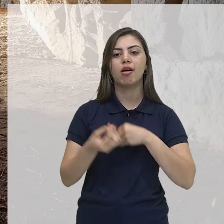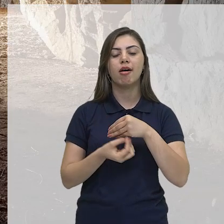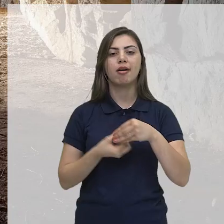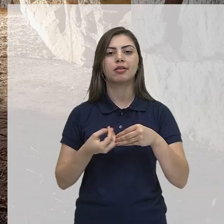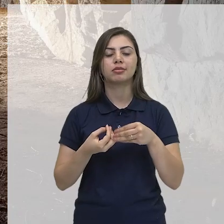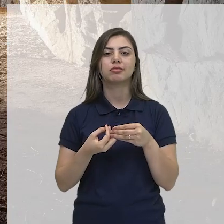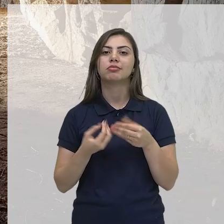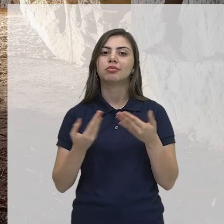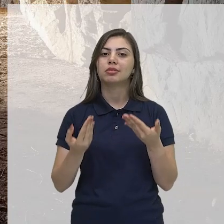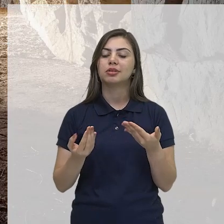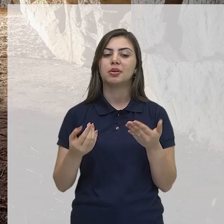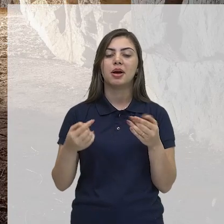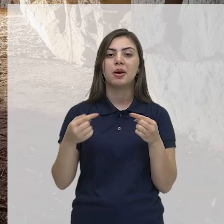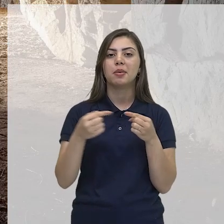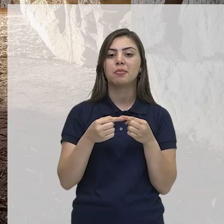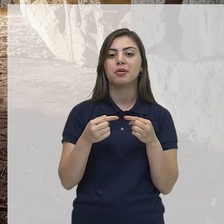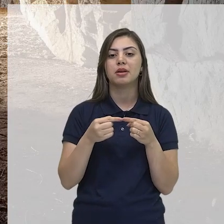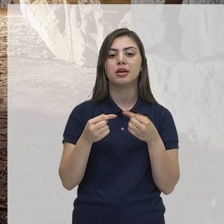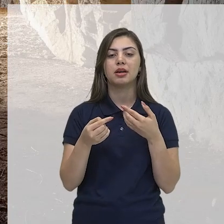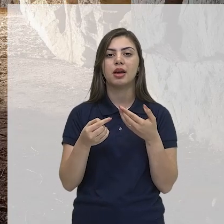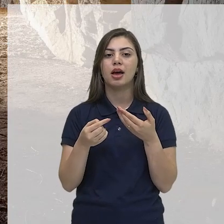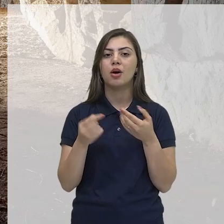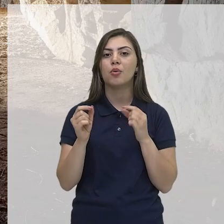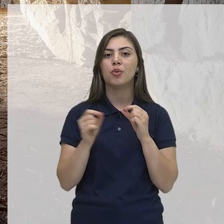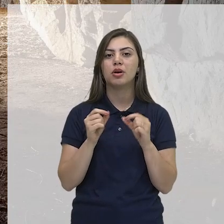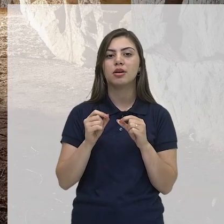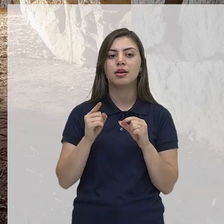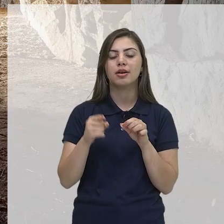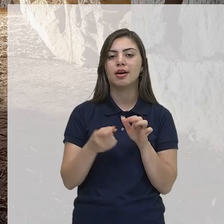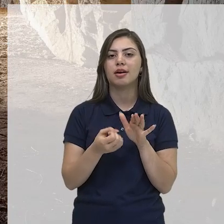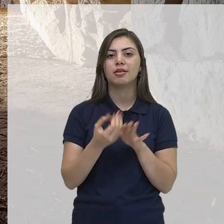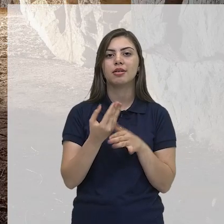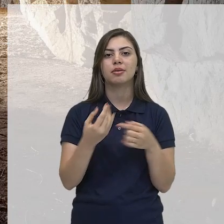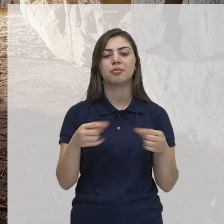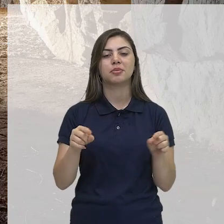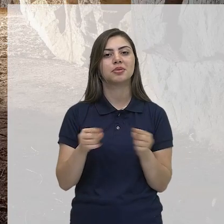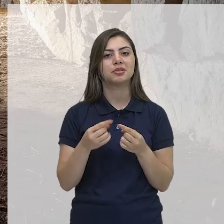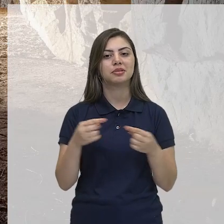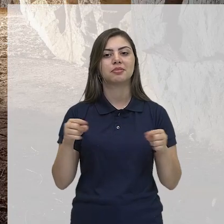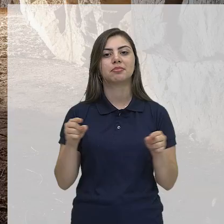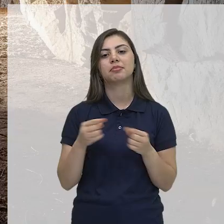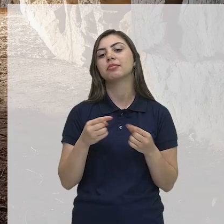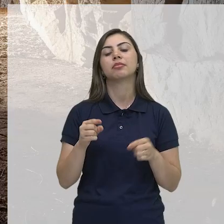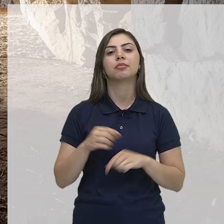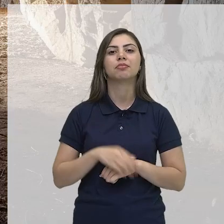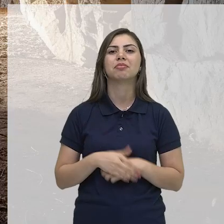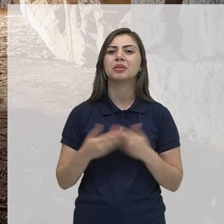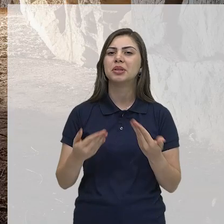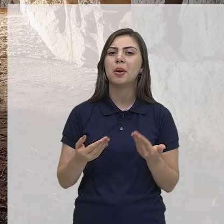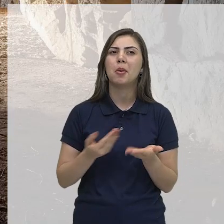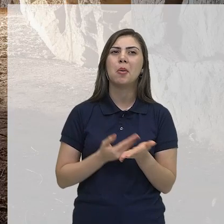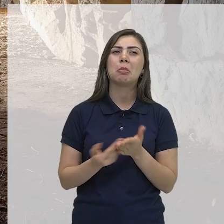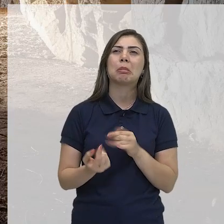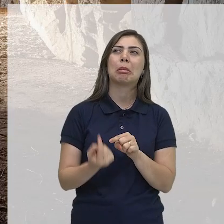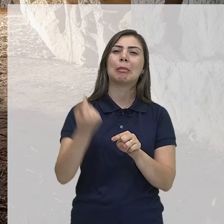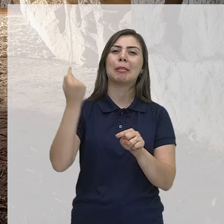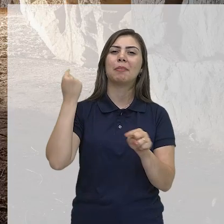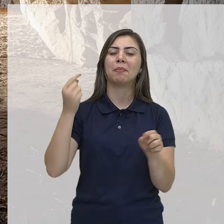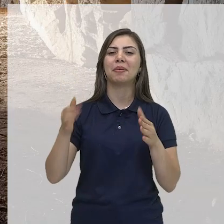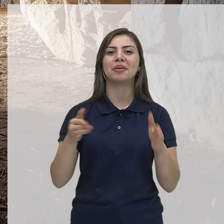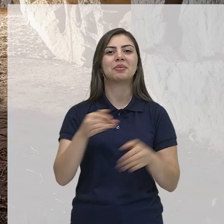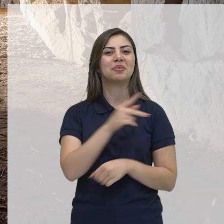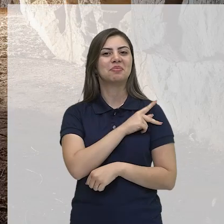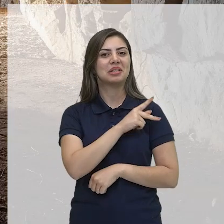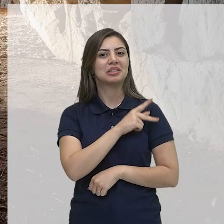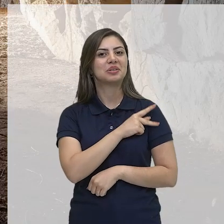uma característica de movimentação, indício de uma movimentação musical. Olha só, desde a pré-história, certo? Então, a gente